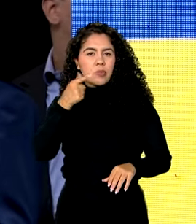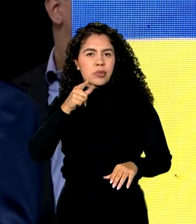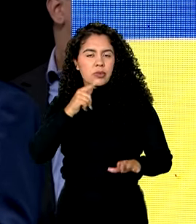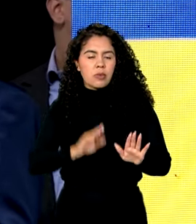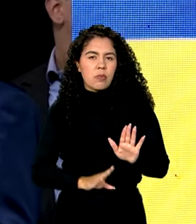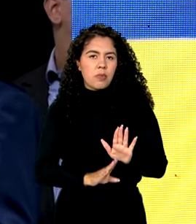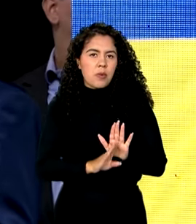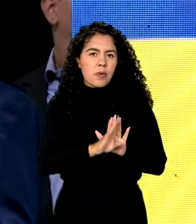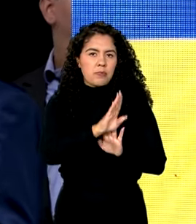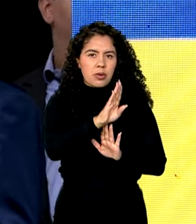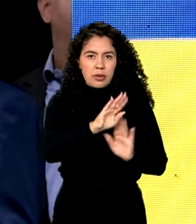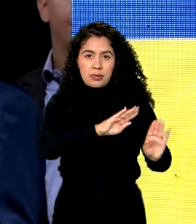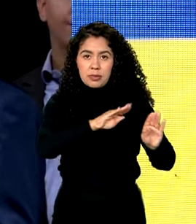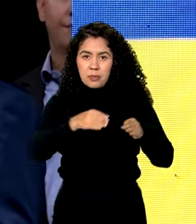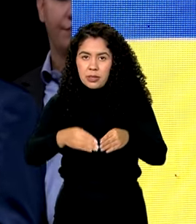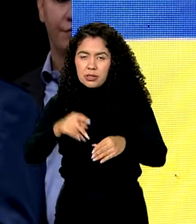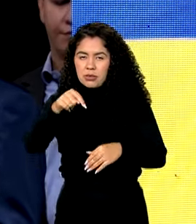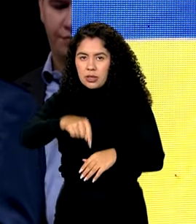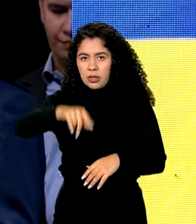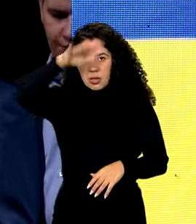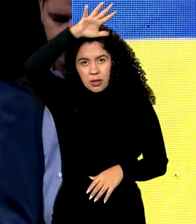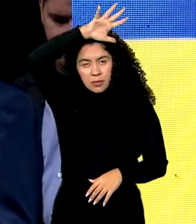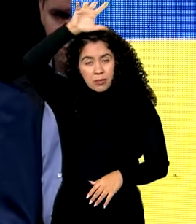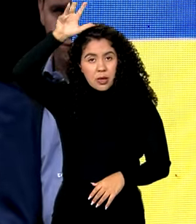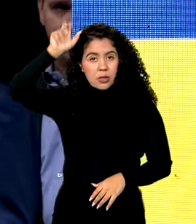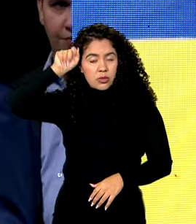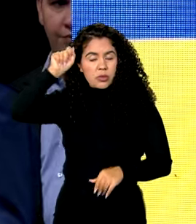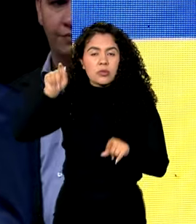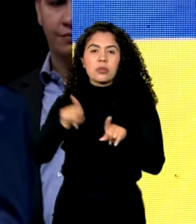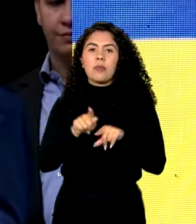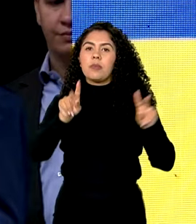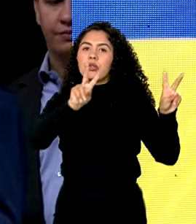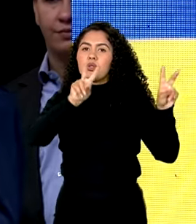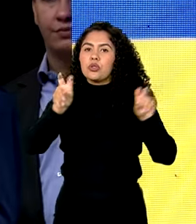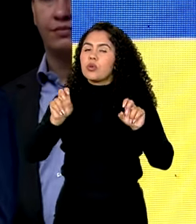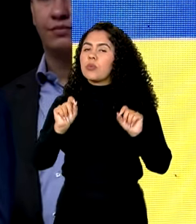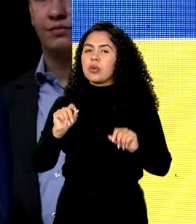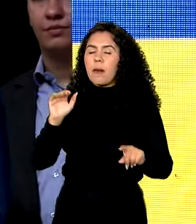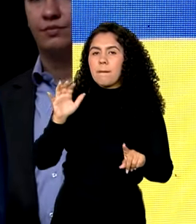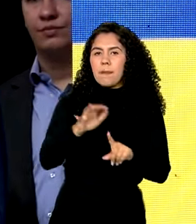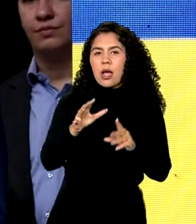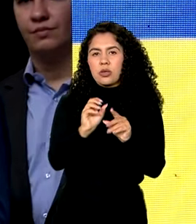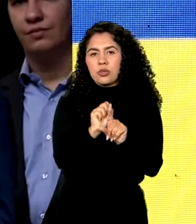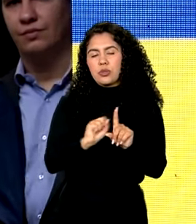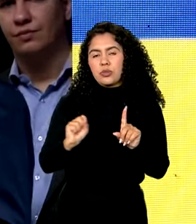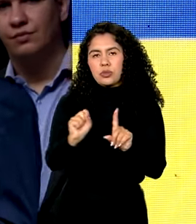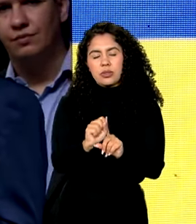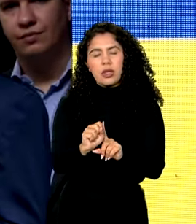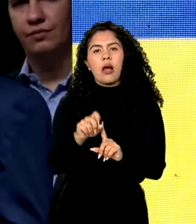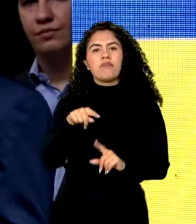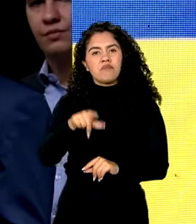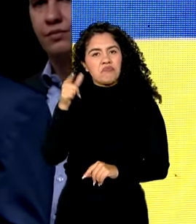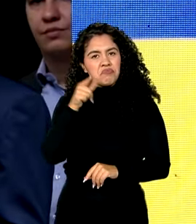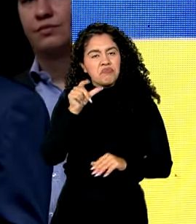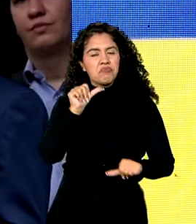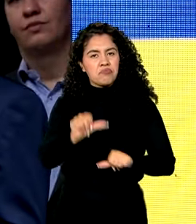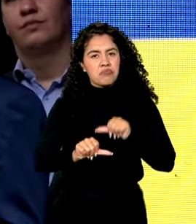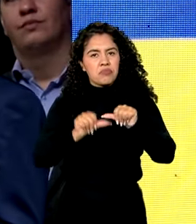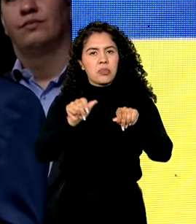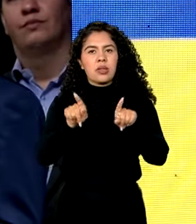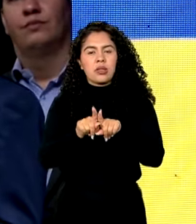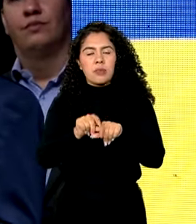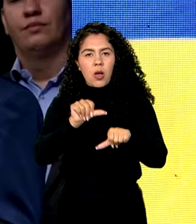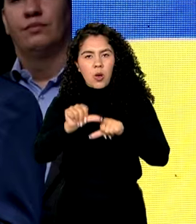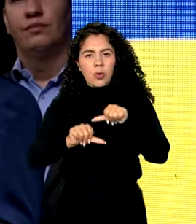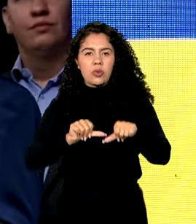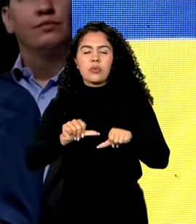sustentável para o Mato Grosso. O impacto social também é profundo e transformador, uma vez que estamos promovendo a inclusão social,